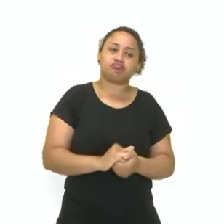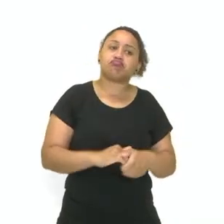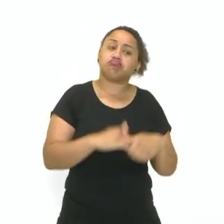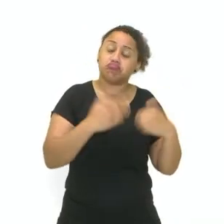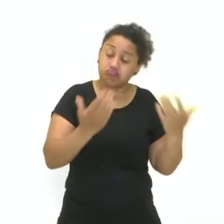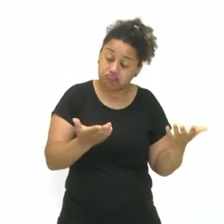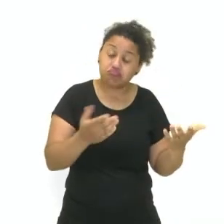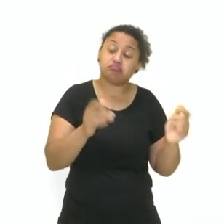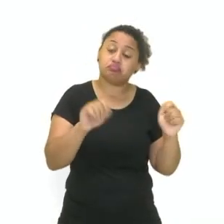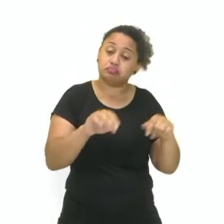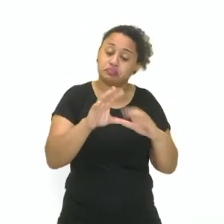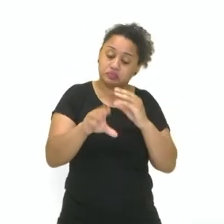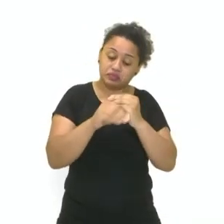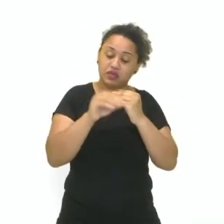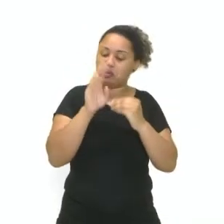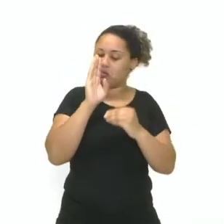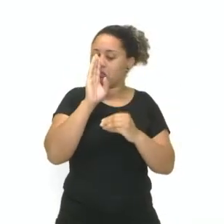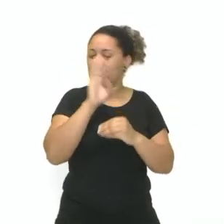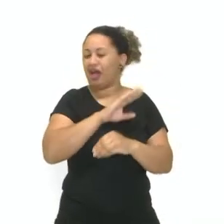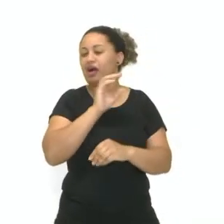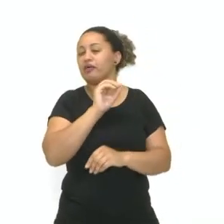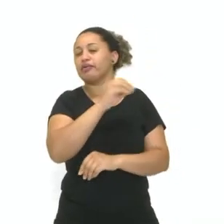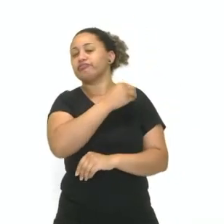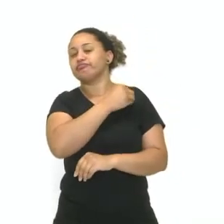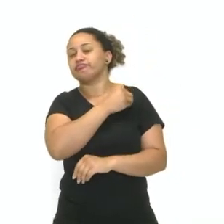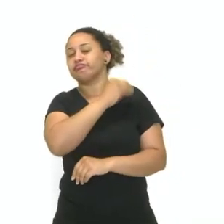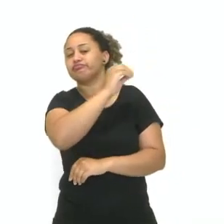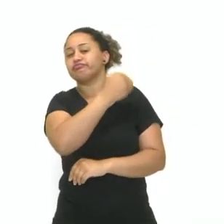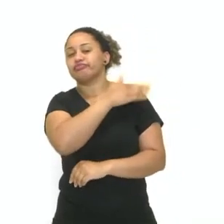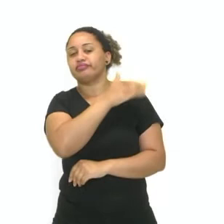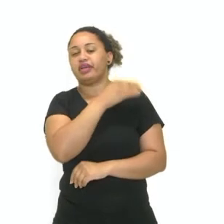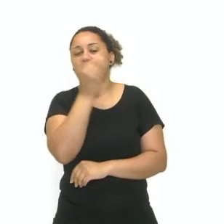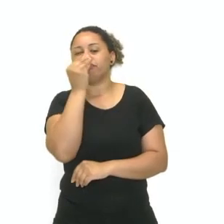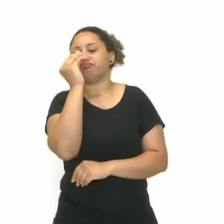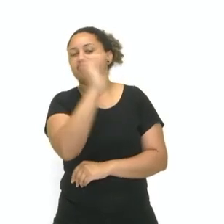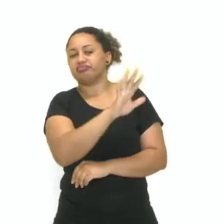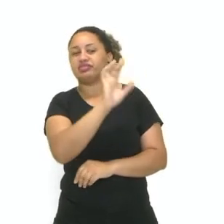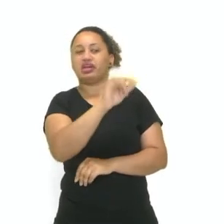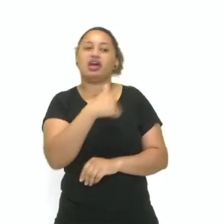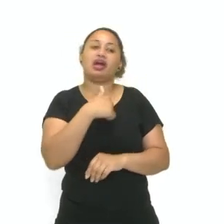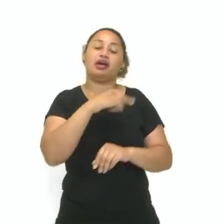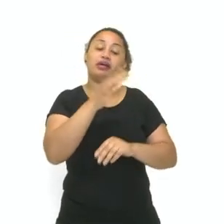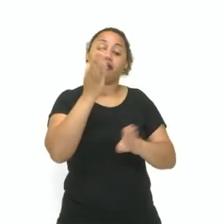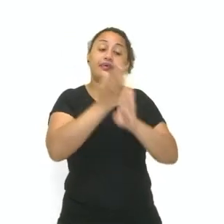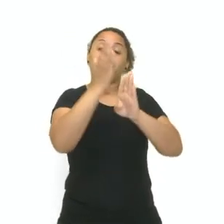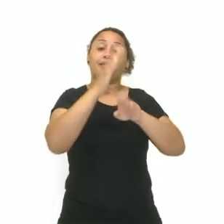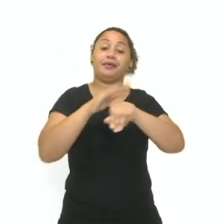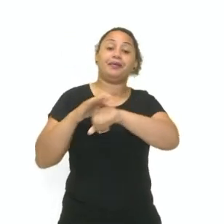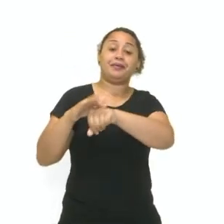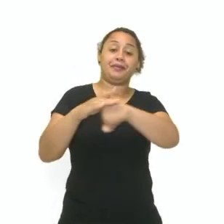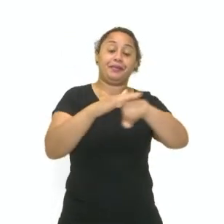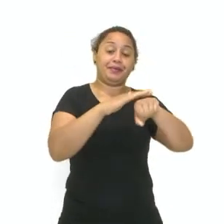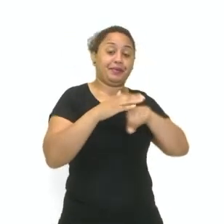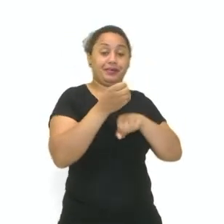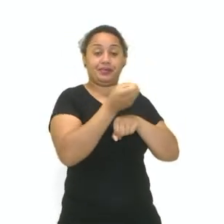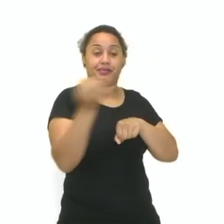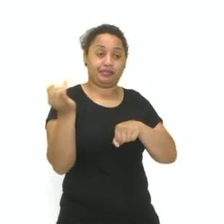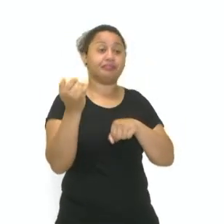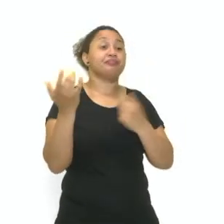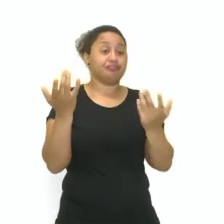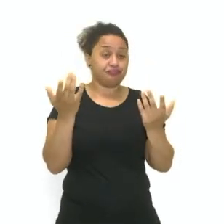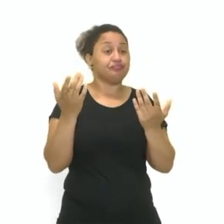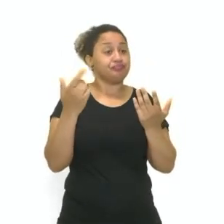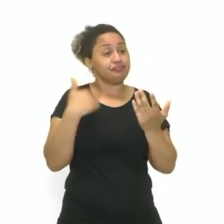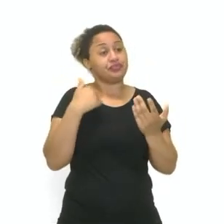plausível acrescentar o mal do descaso aos diagnósticos de malária, pneumonia, verminose e desnutrição.